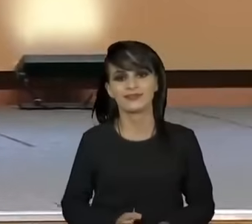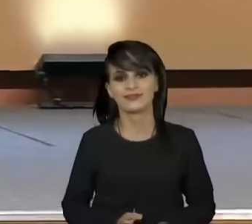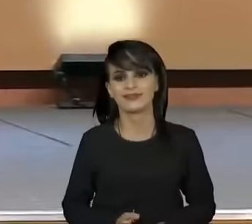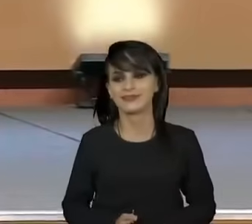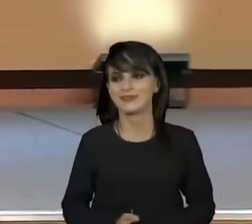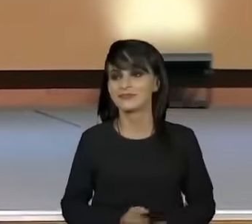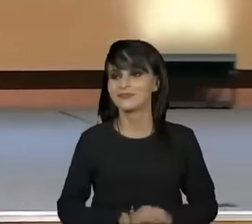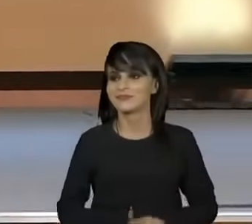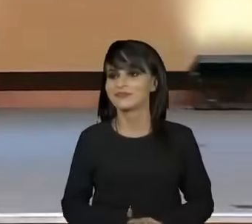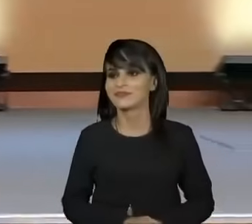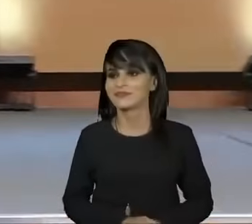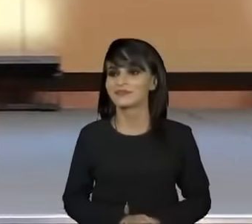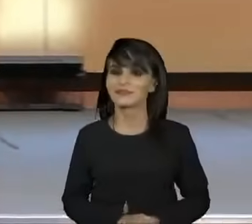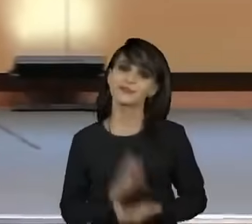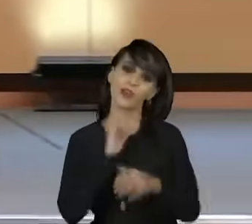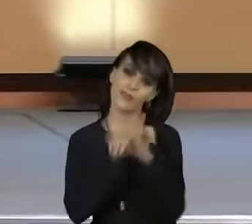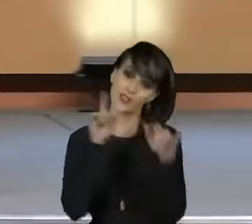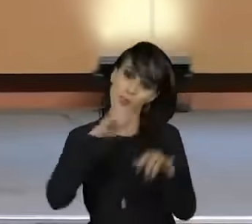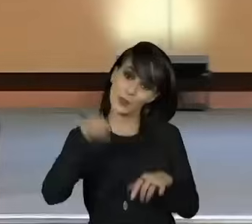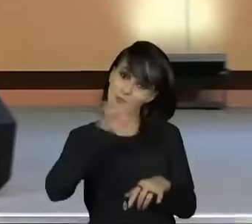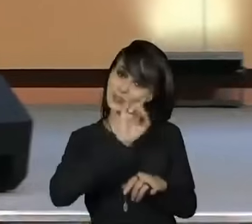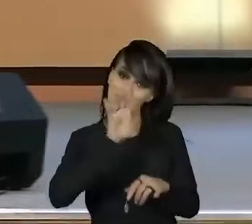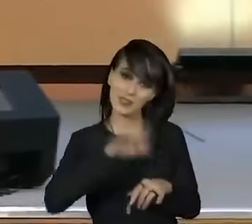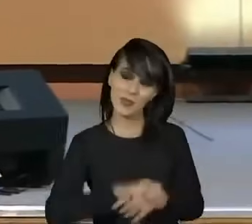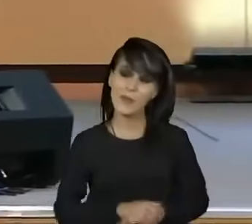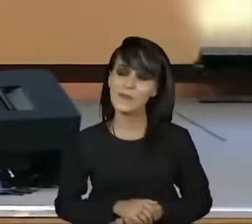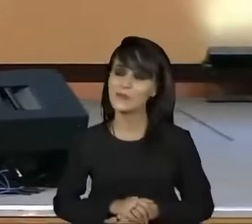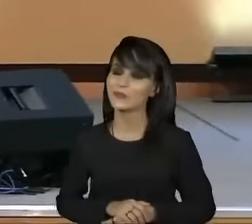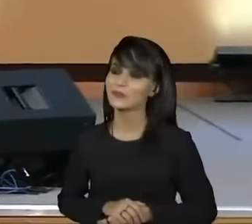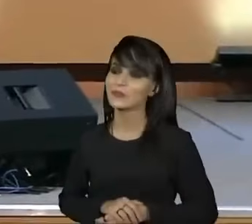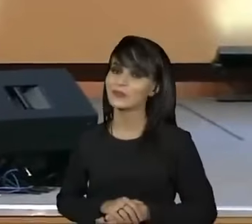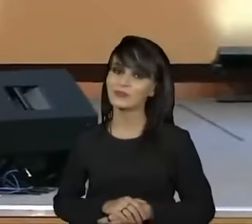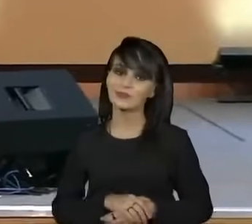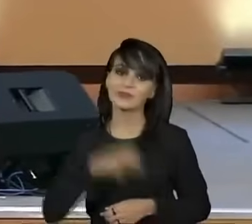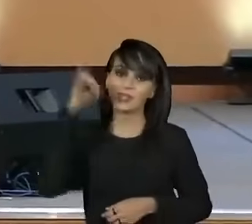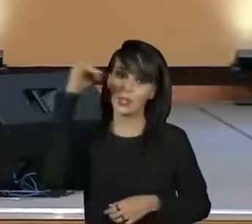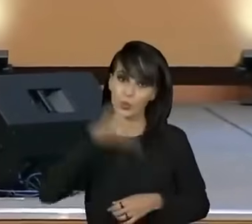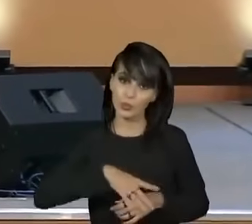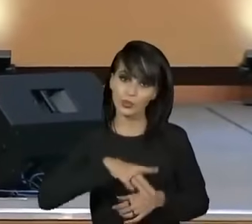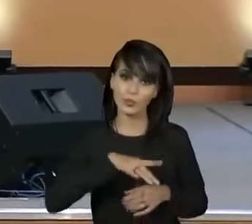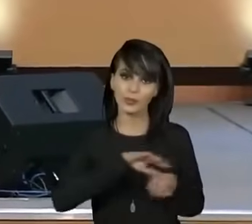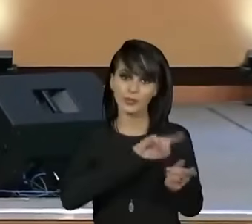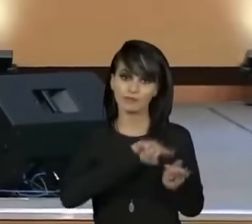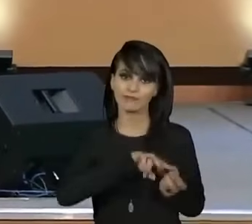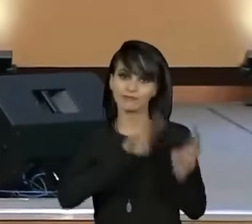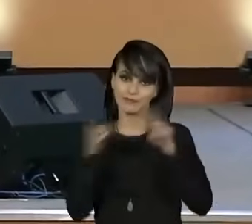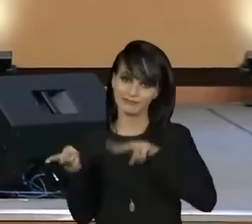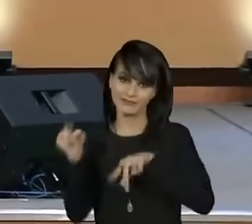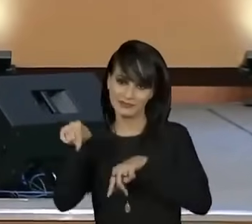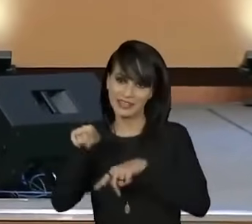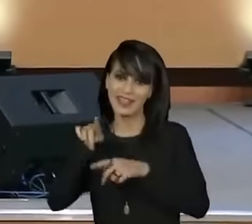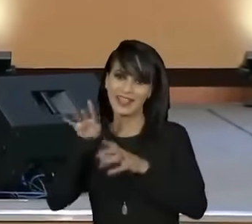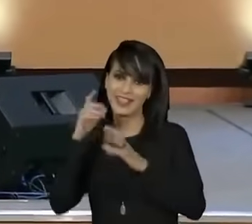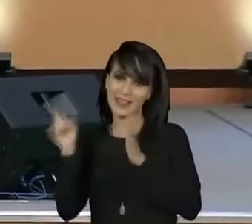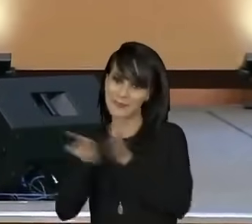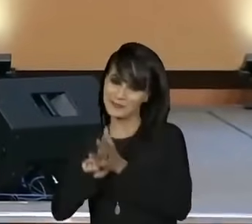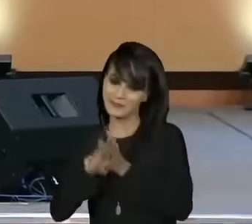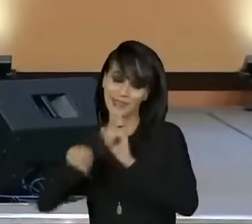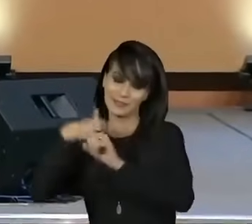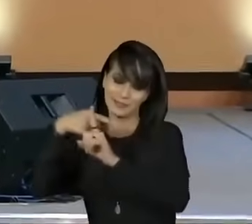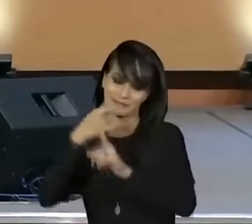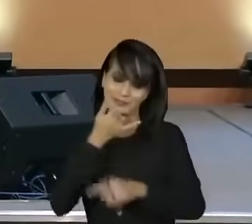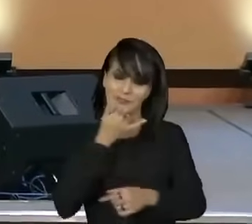inteiro tô só dizendo para vocês em último lugar para mudar o disco aqui uma